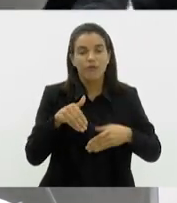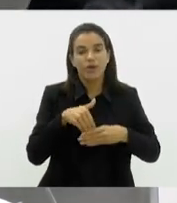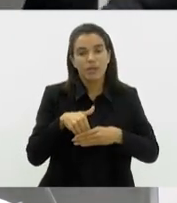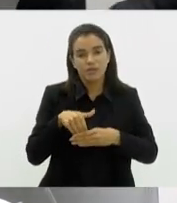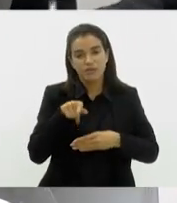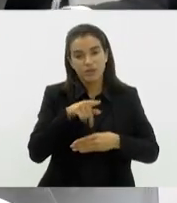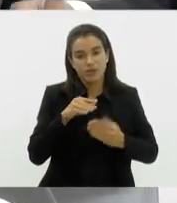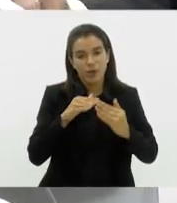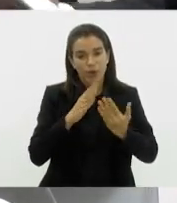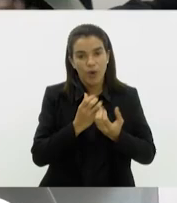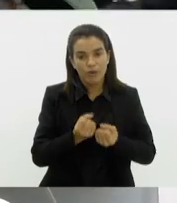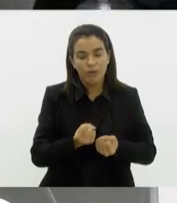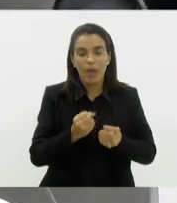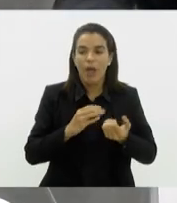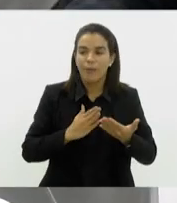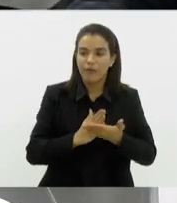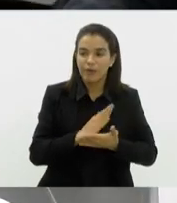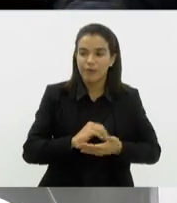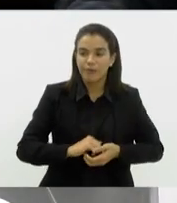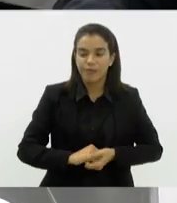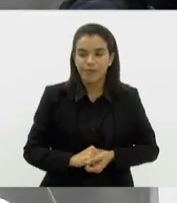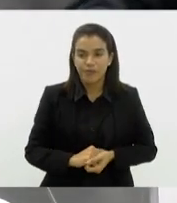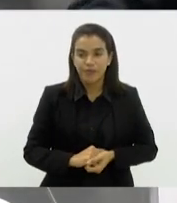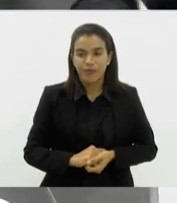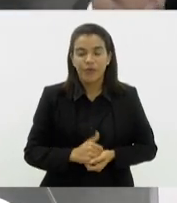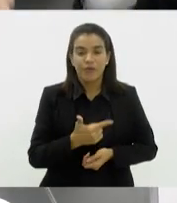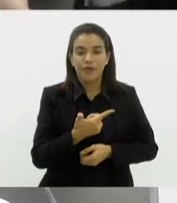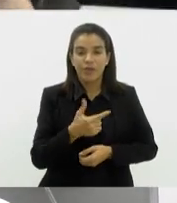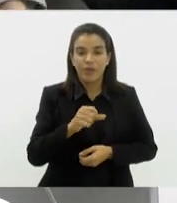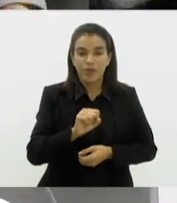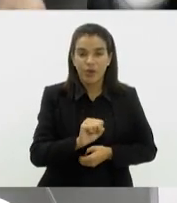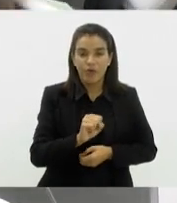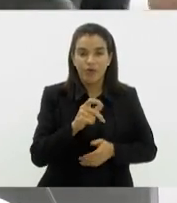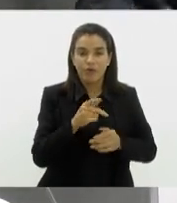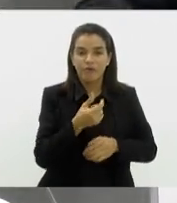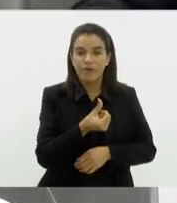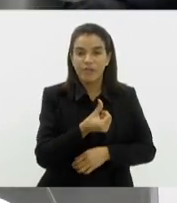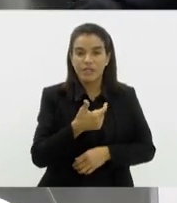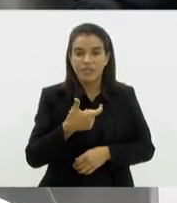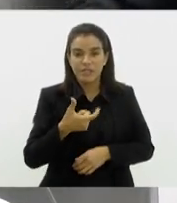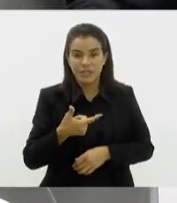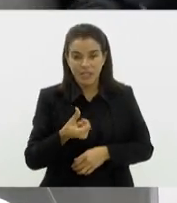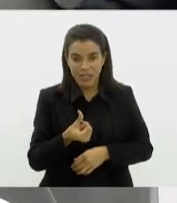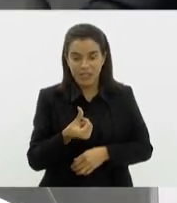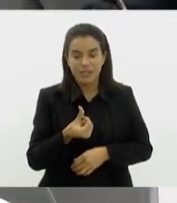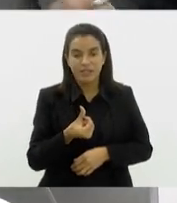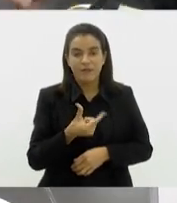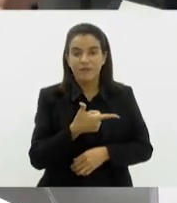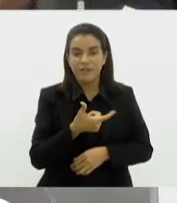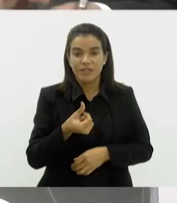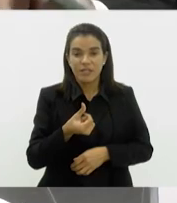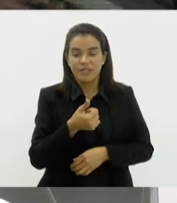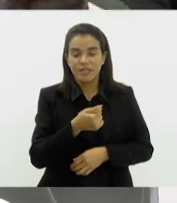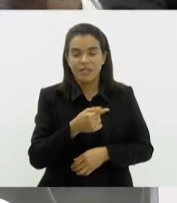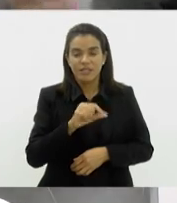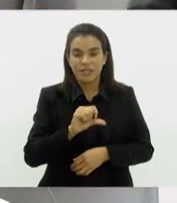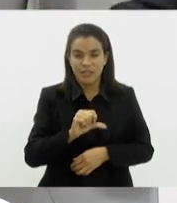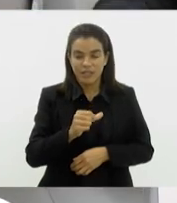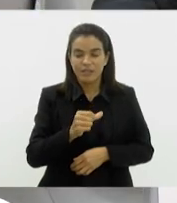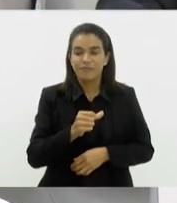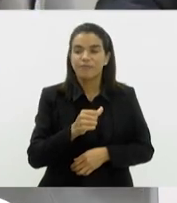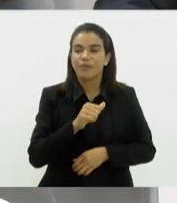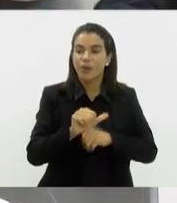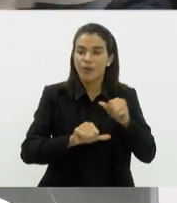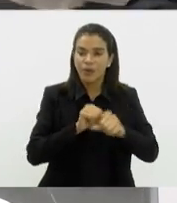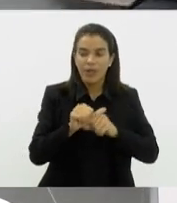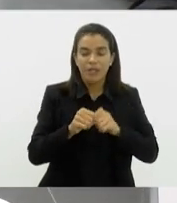Em votação, senhores que aprovam, permaneçam como estão, aprovado. 29 da pauta, projeto de lei 2676 de 2023, de autoria do deputado Carlos Min, que